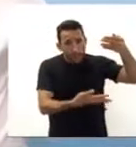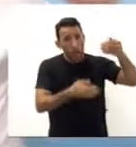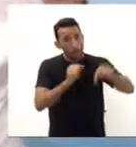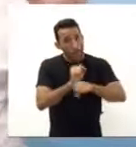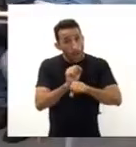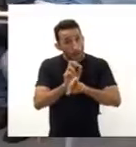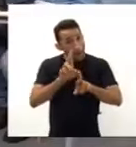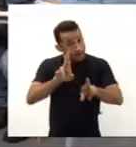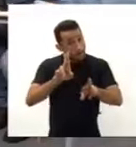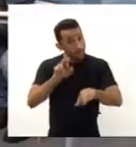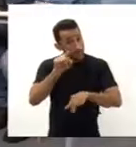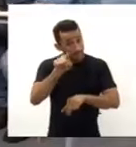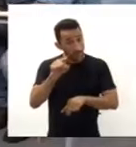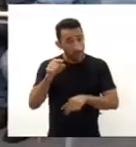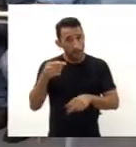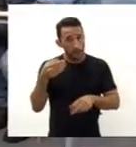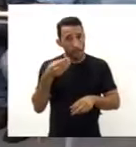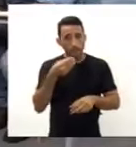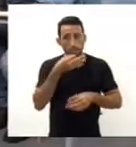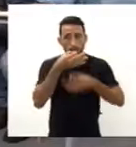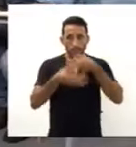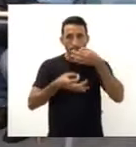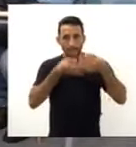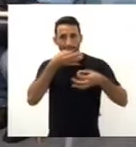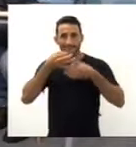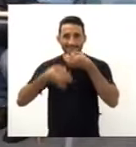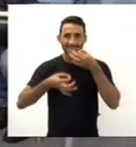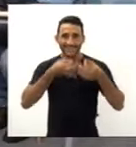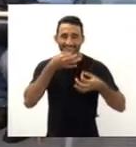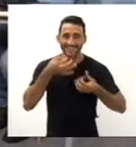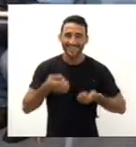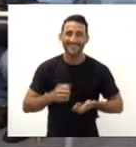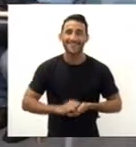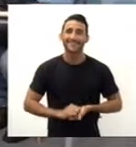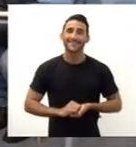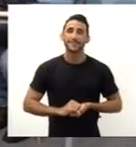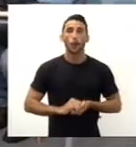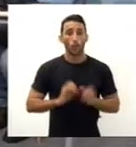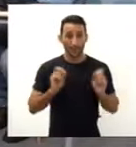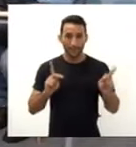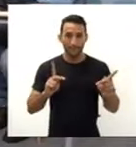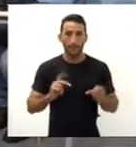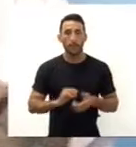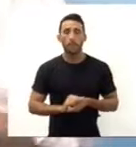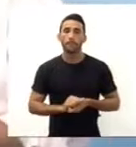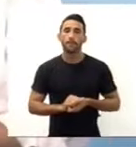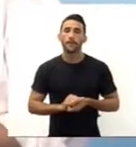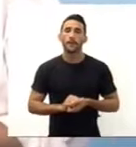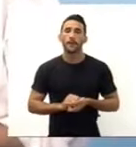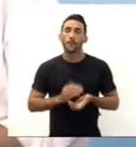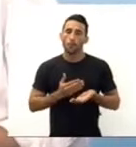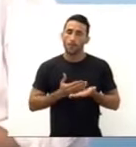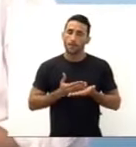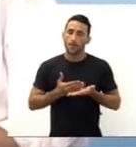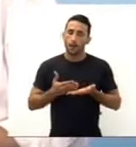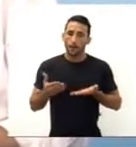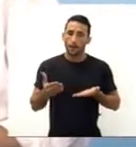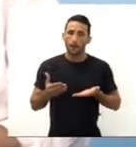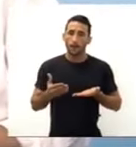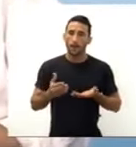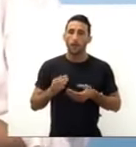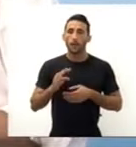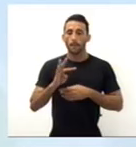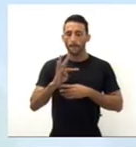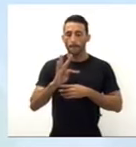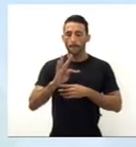Vanderlei? Estamos aguardando aqui a sua participação, ok? Bom, então vamos começar com os